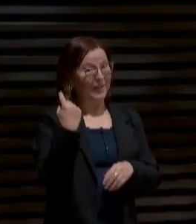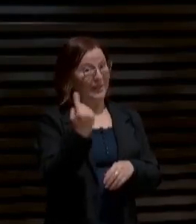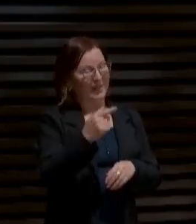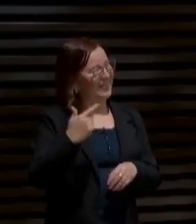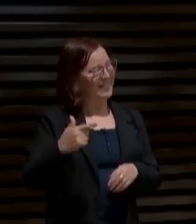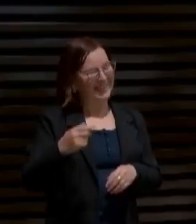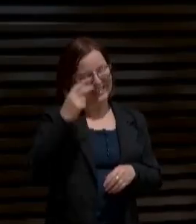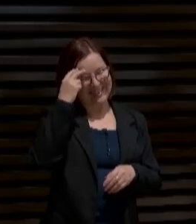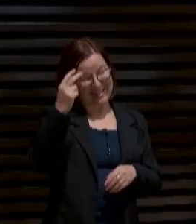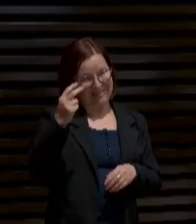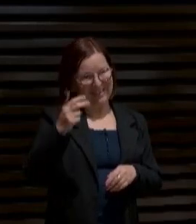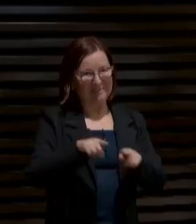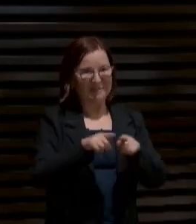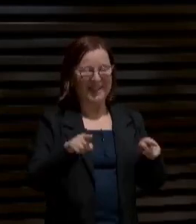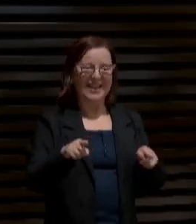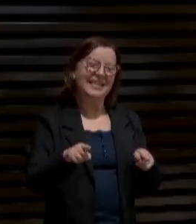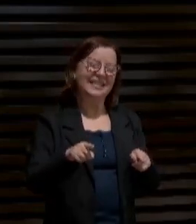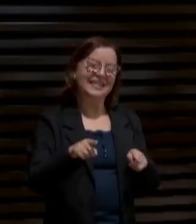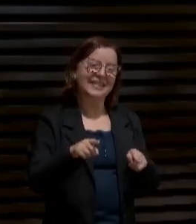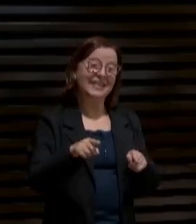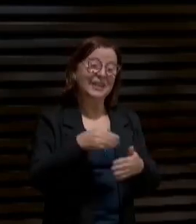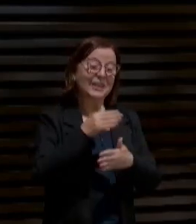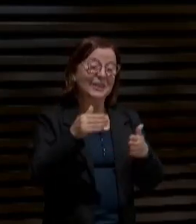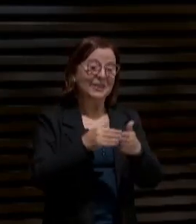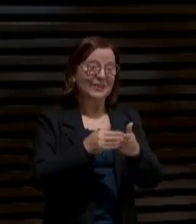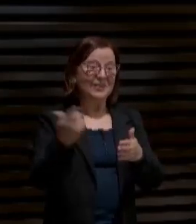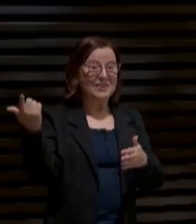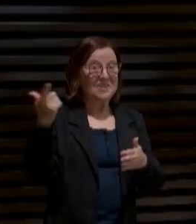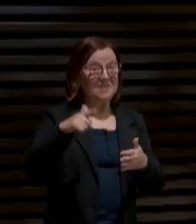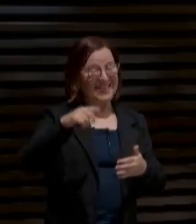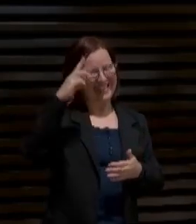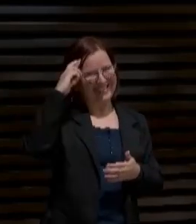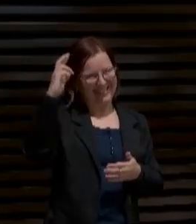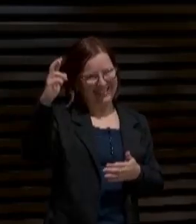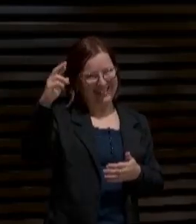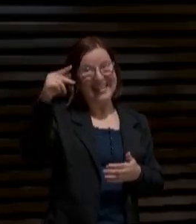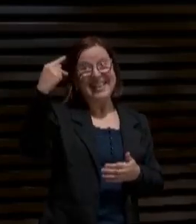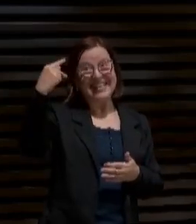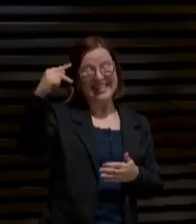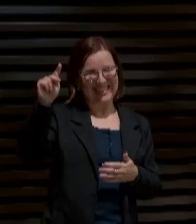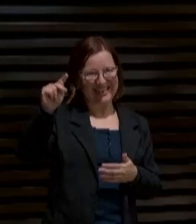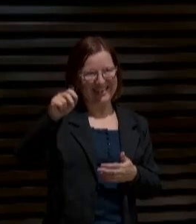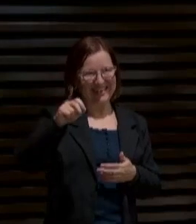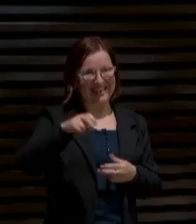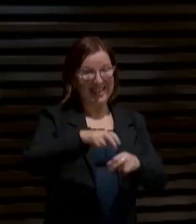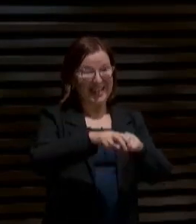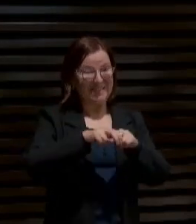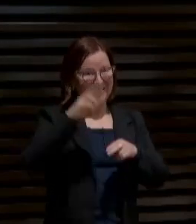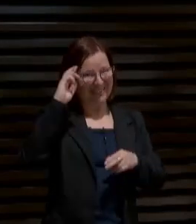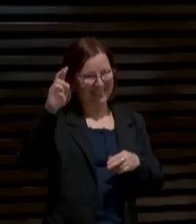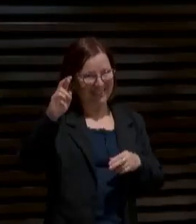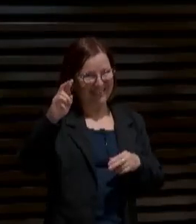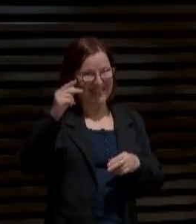nossa suficiência a nossa capacidade vem do senhor é dele é por ele EA para